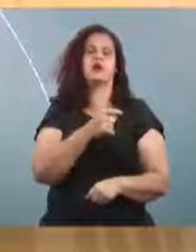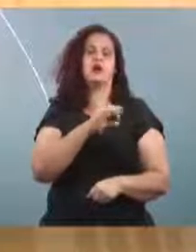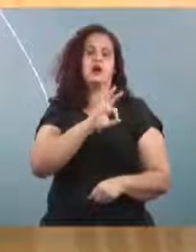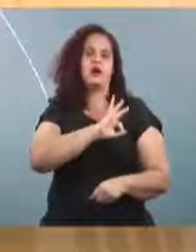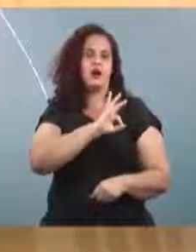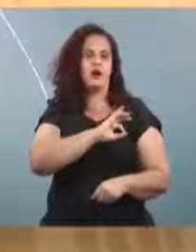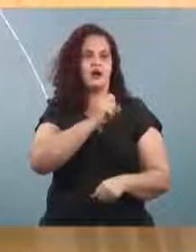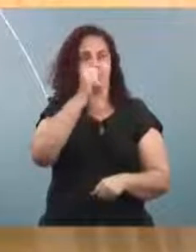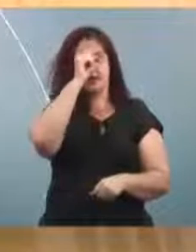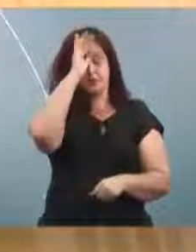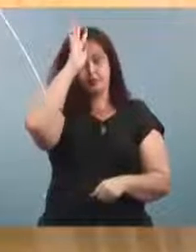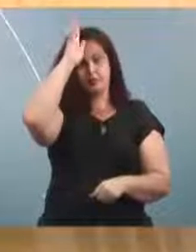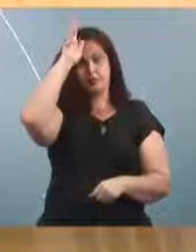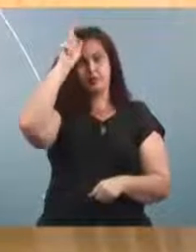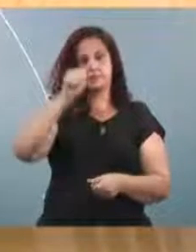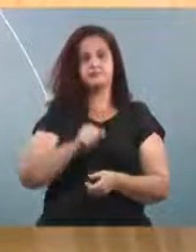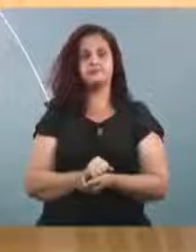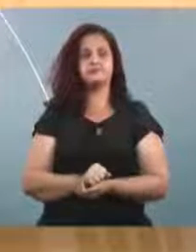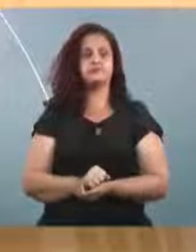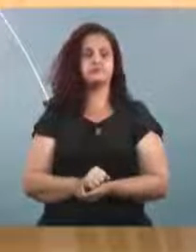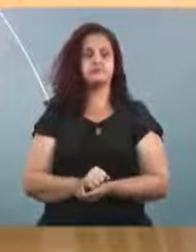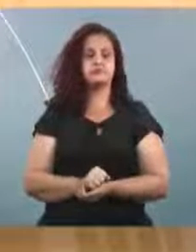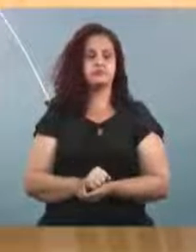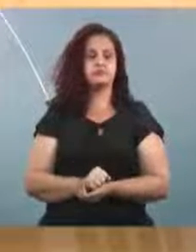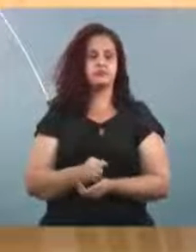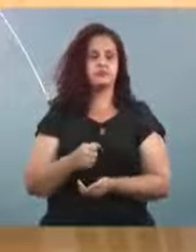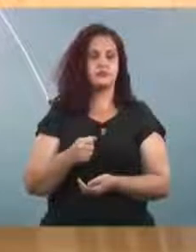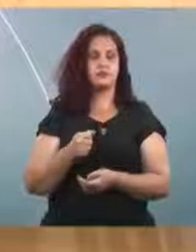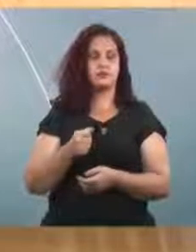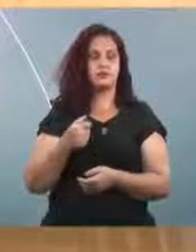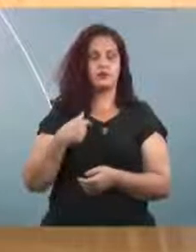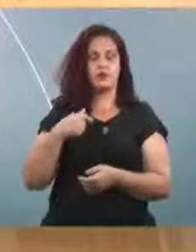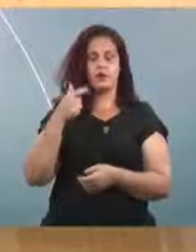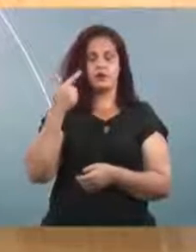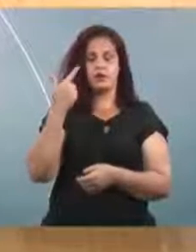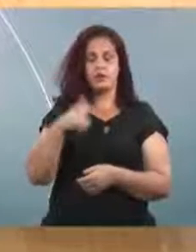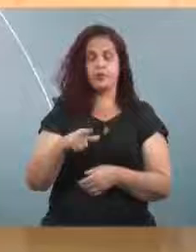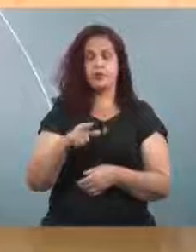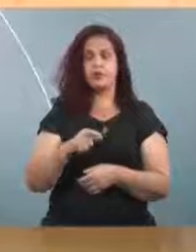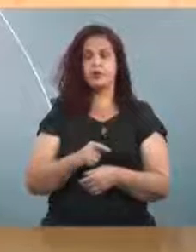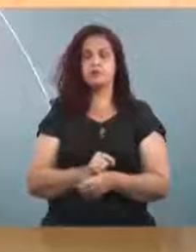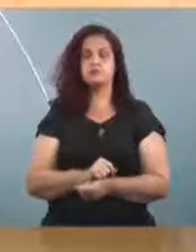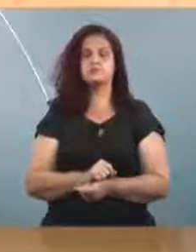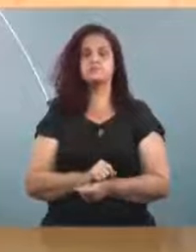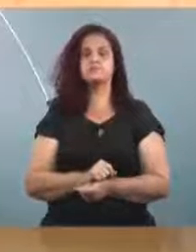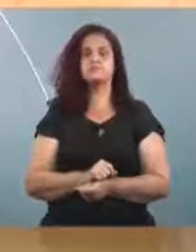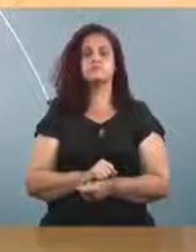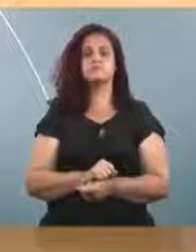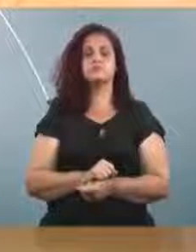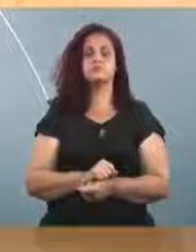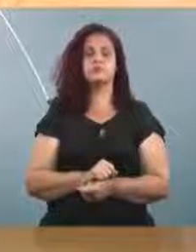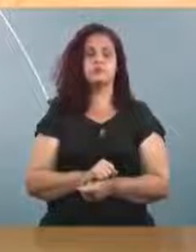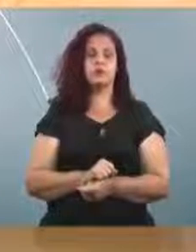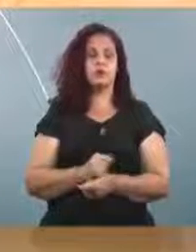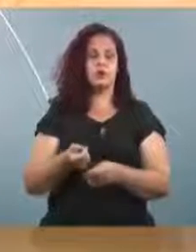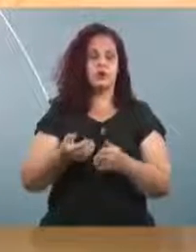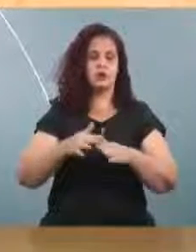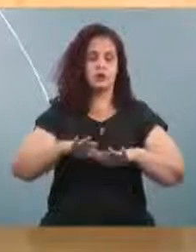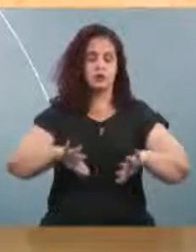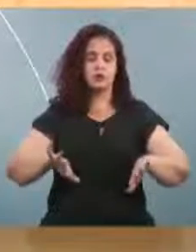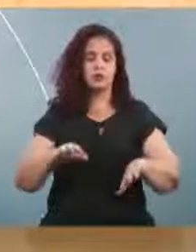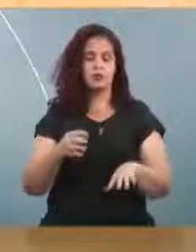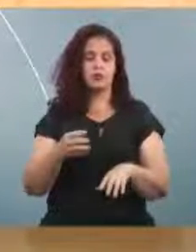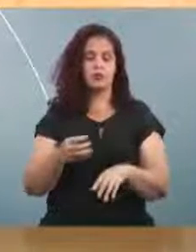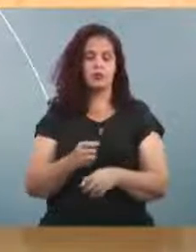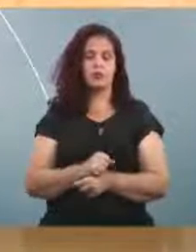convocou operadores da segurança na ativa e também da reserva para uma reunião nesta quinta-feira que vai tratar sobre